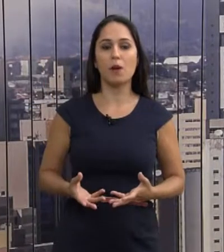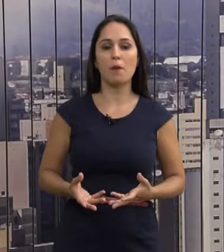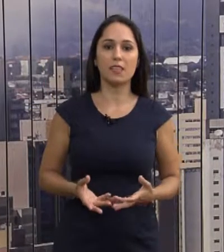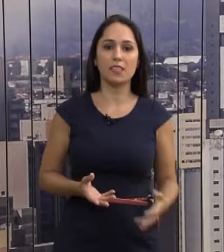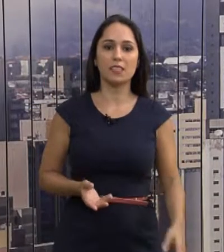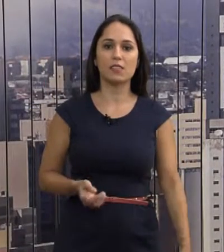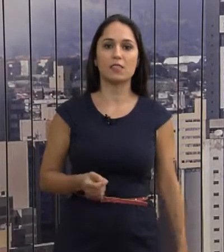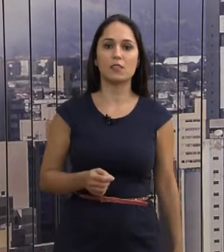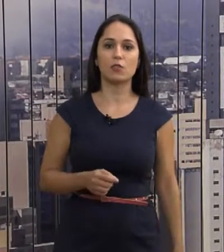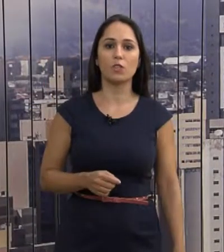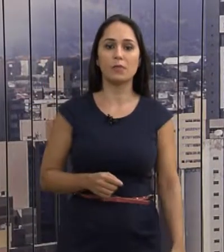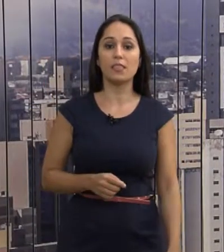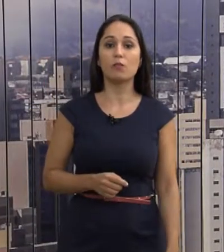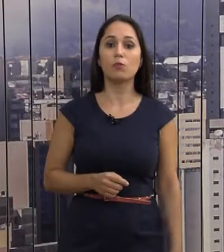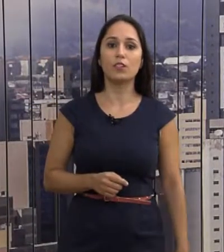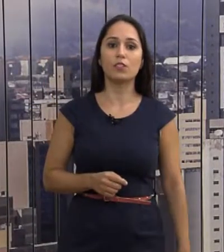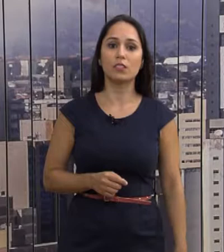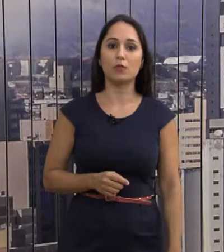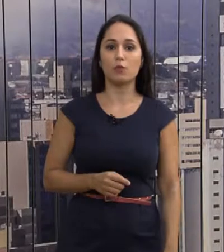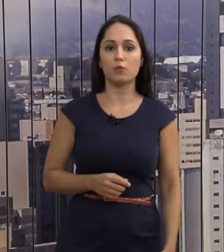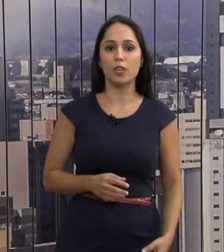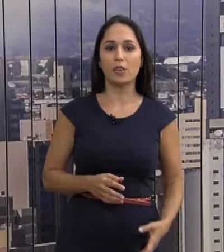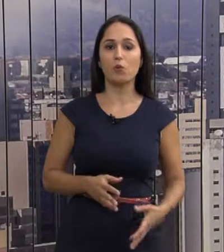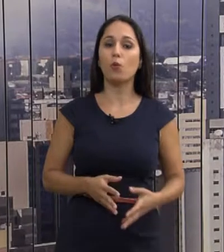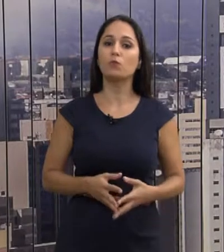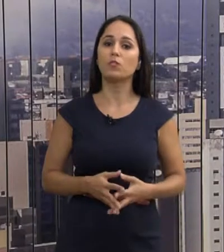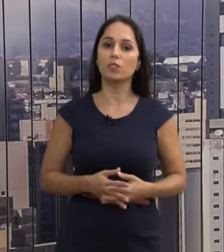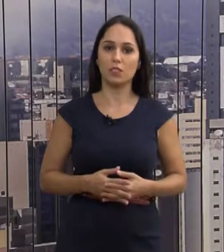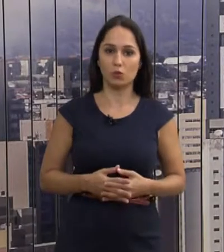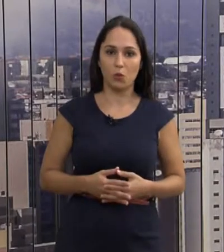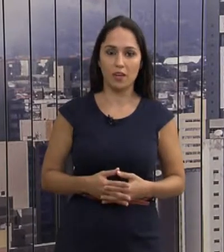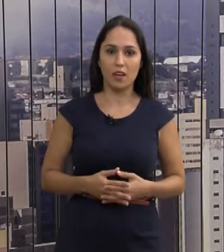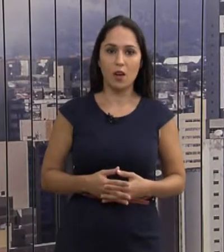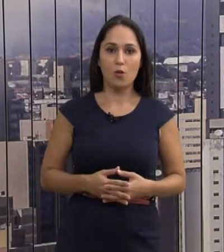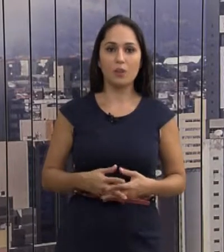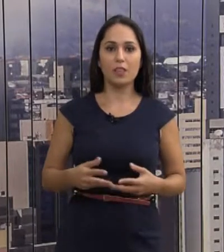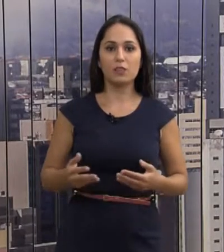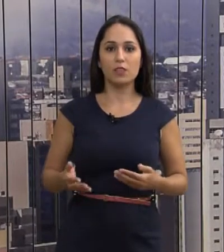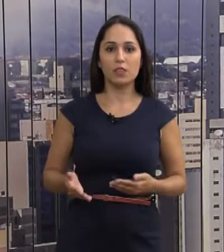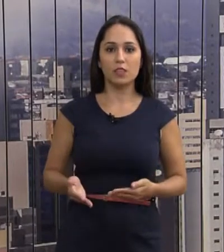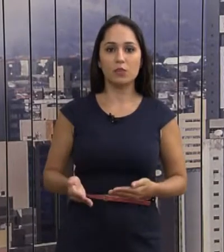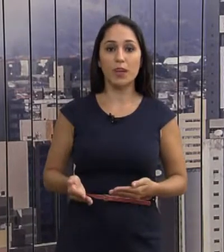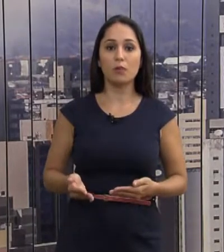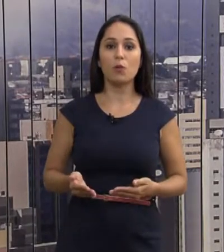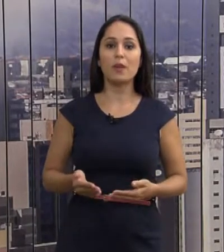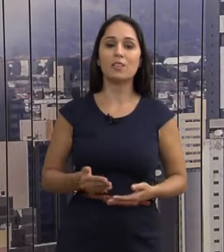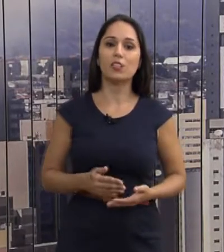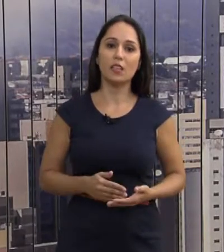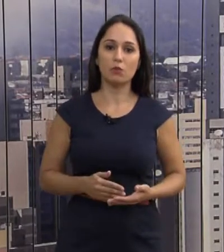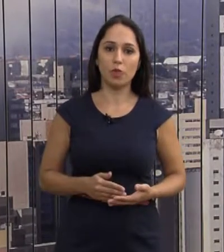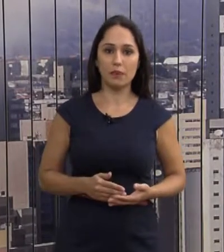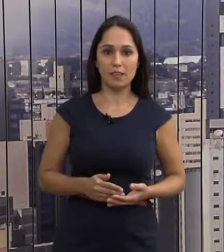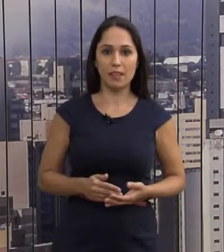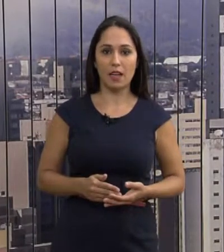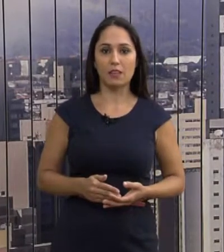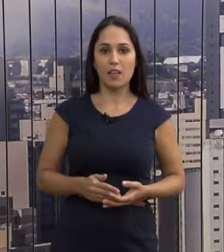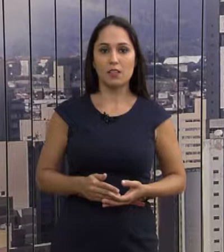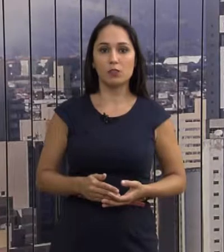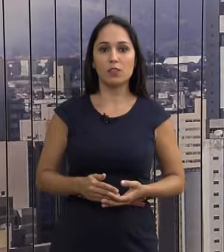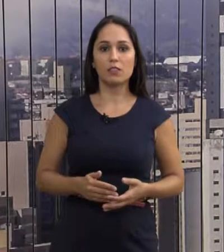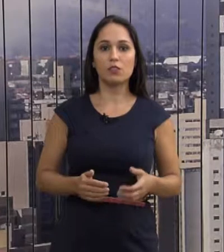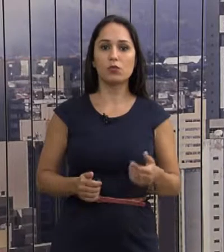serviço, estão abertas as inscrições para a segunda edição do projeto Contando História. O evento deste ano é sobre a ditadura